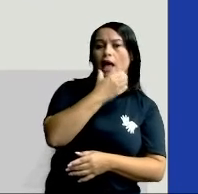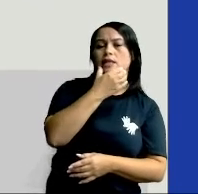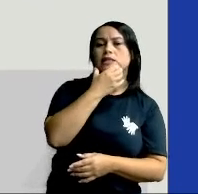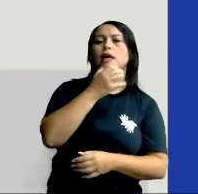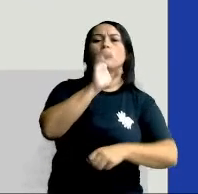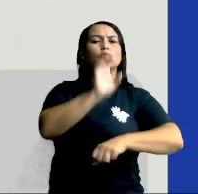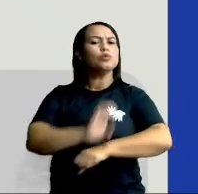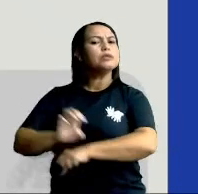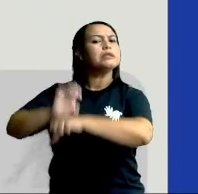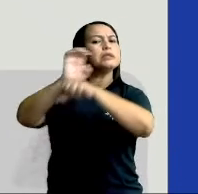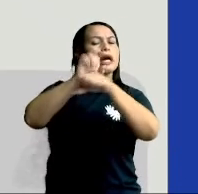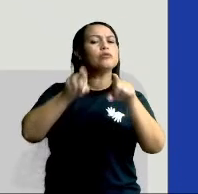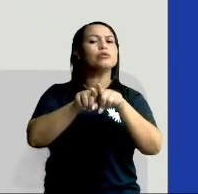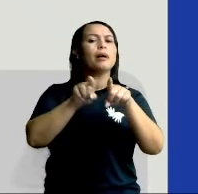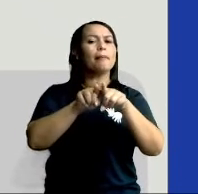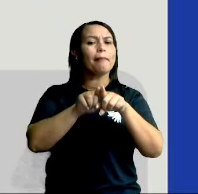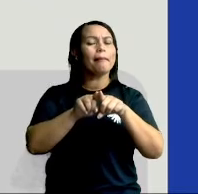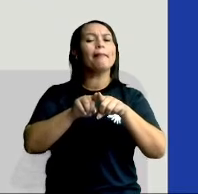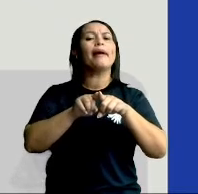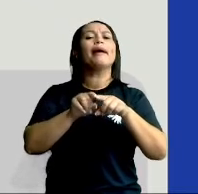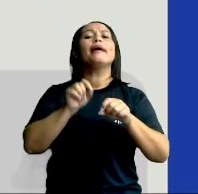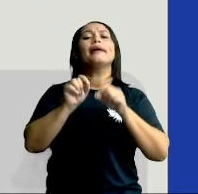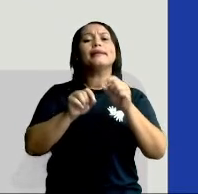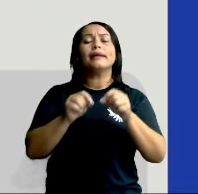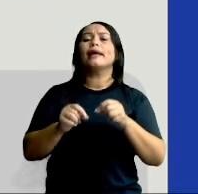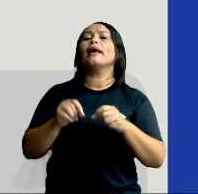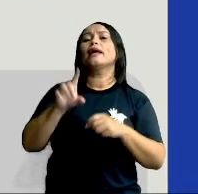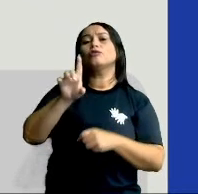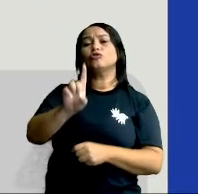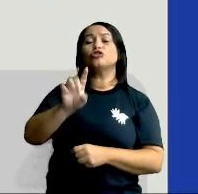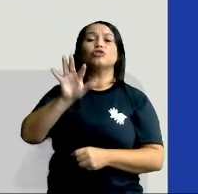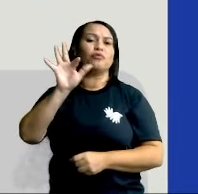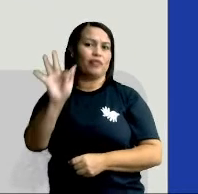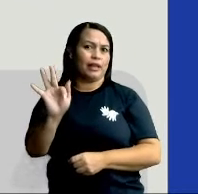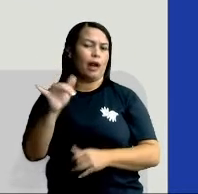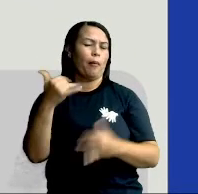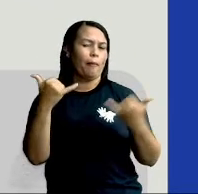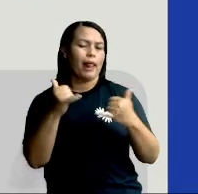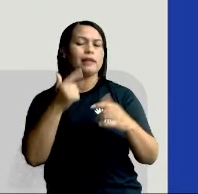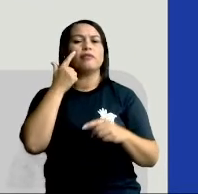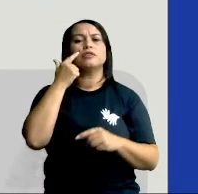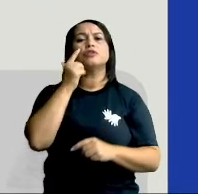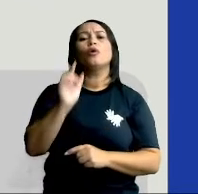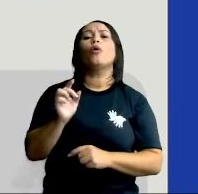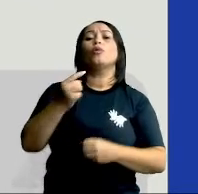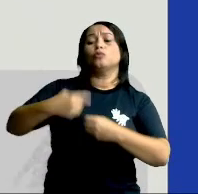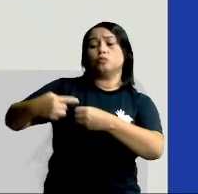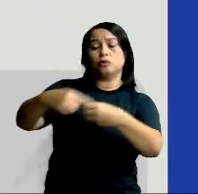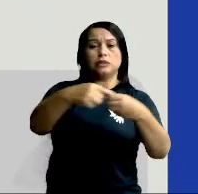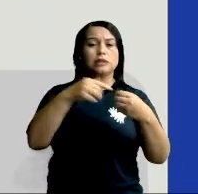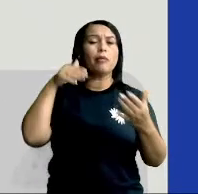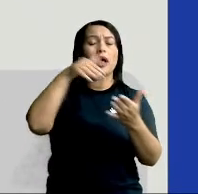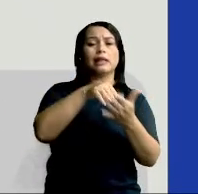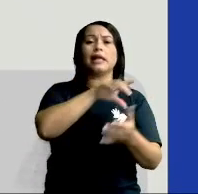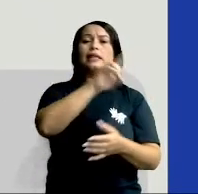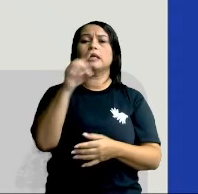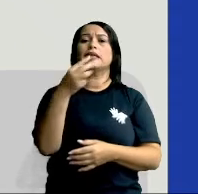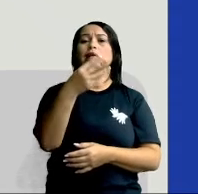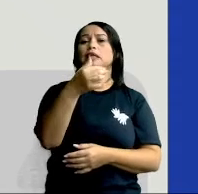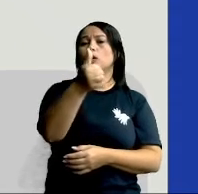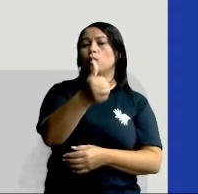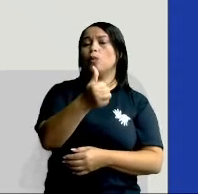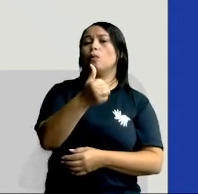dos estados e dos distritos e do Distrito Federal. Beleza? Então, dos municípios até 31 de